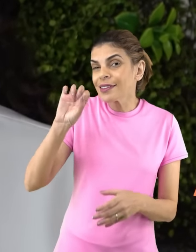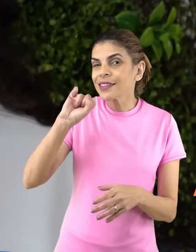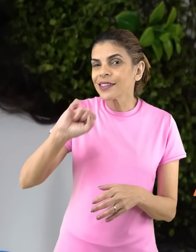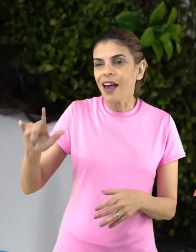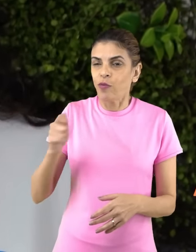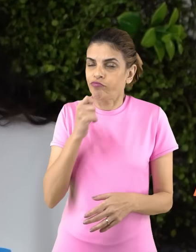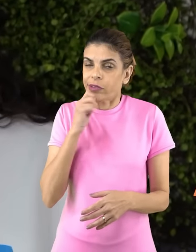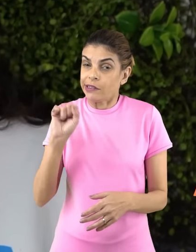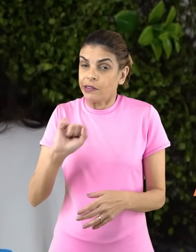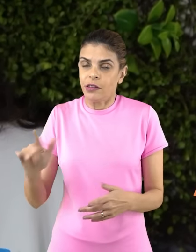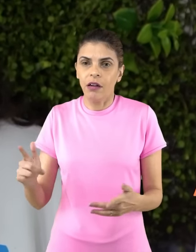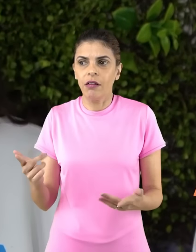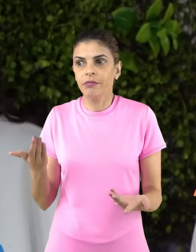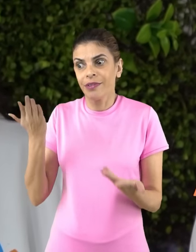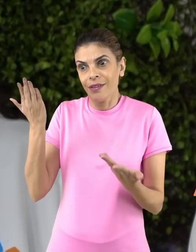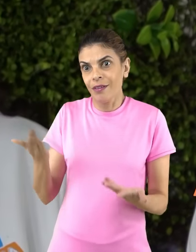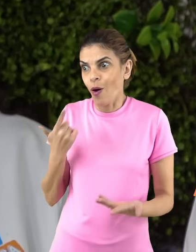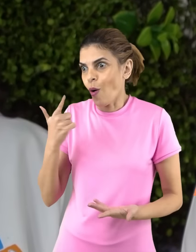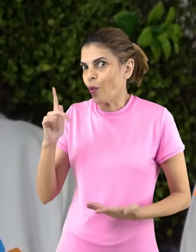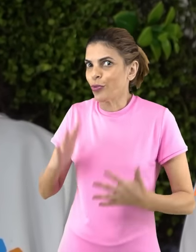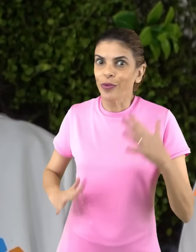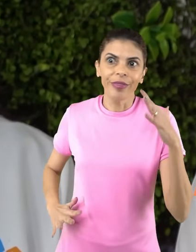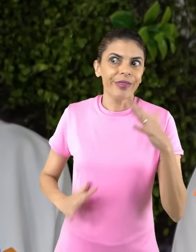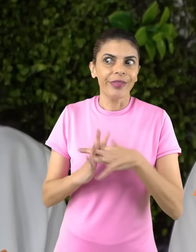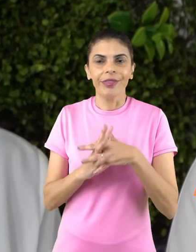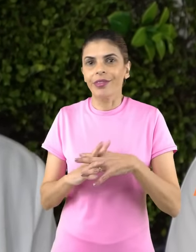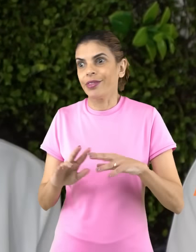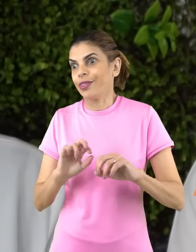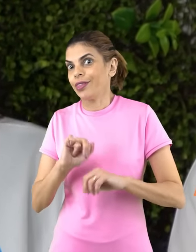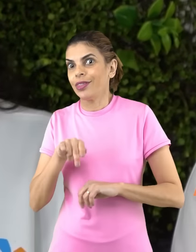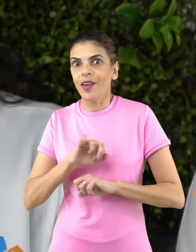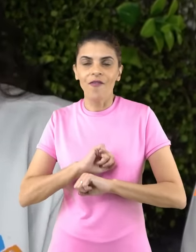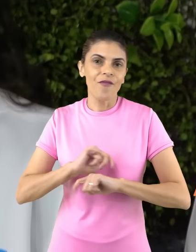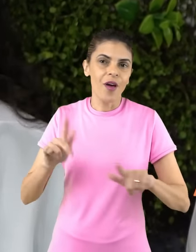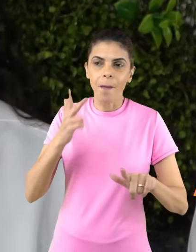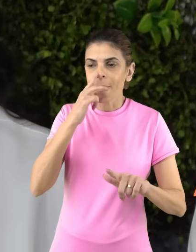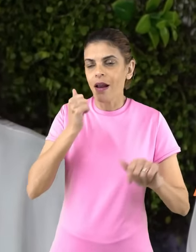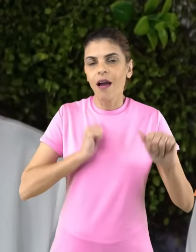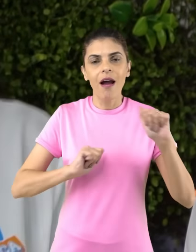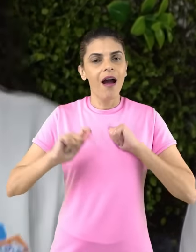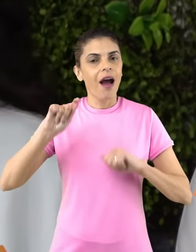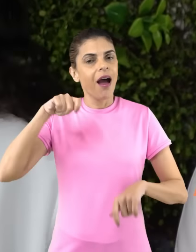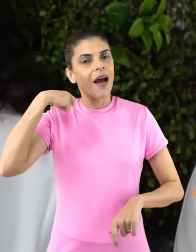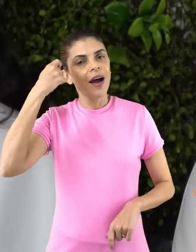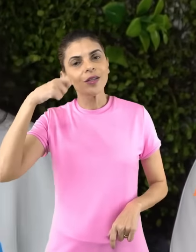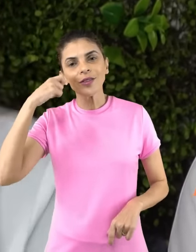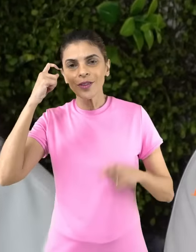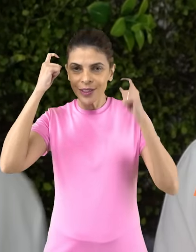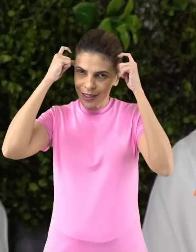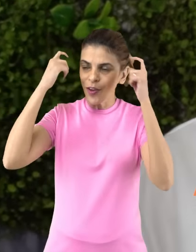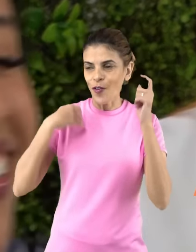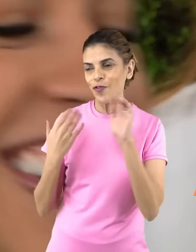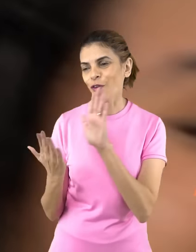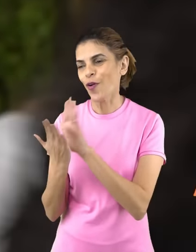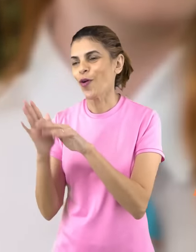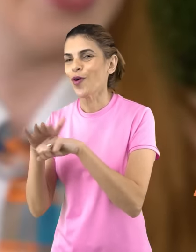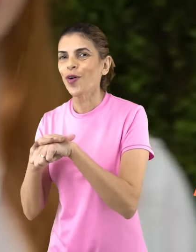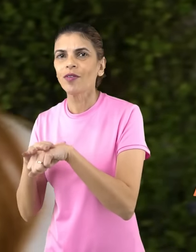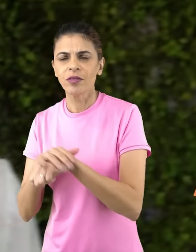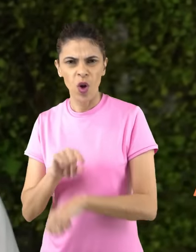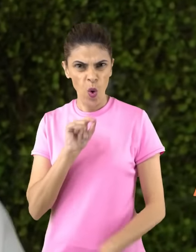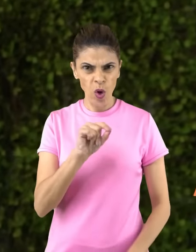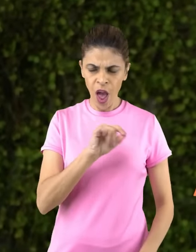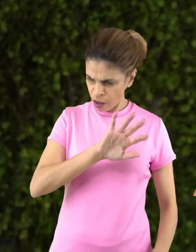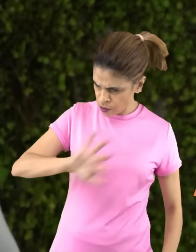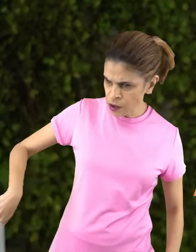Ah, mas o Renan é outro nível Ele parece um ator da Disney Eu vou lá falar com ele O